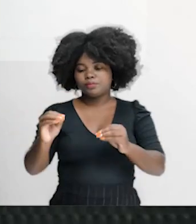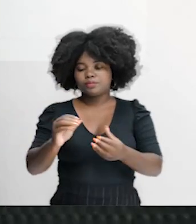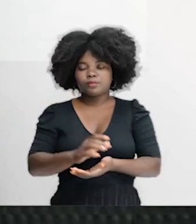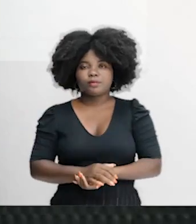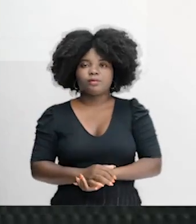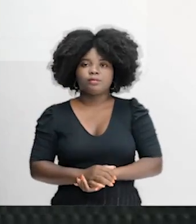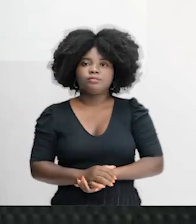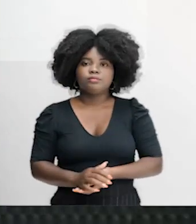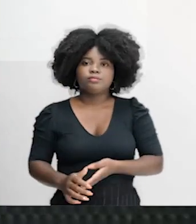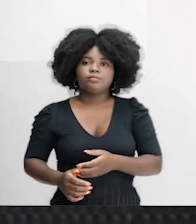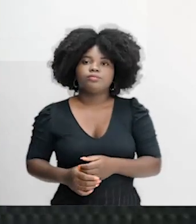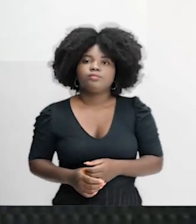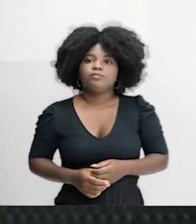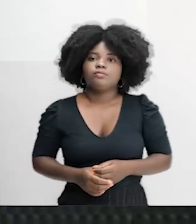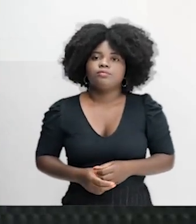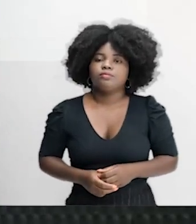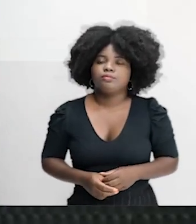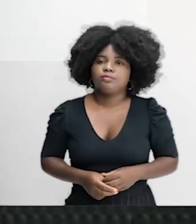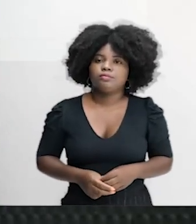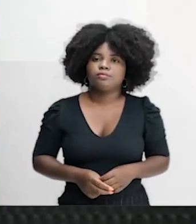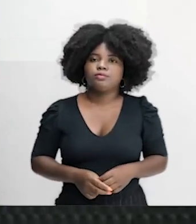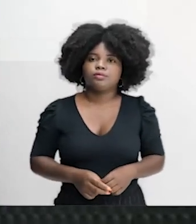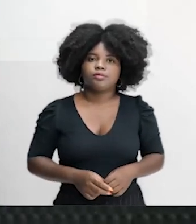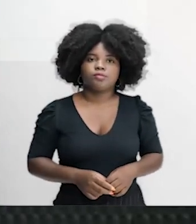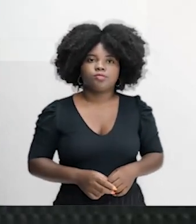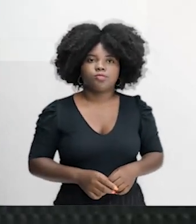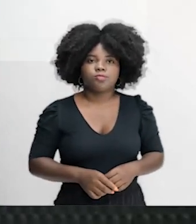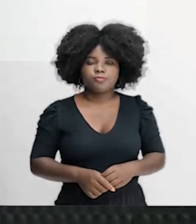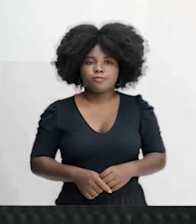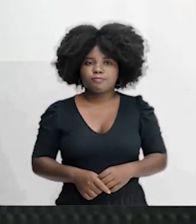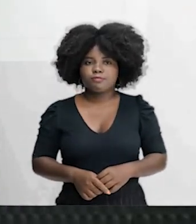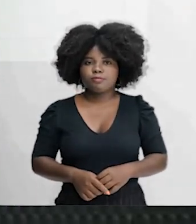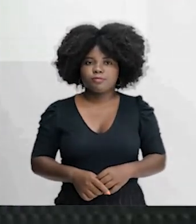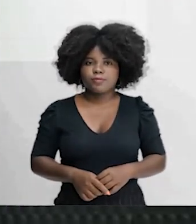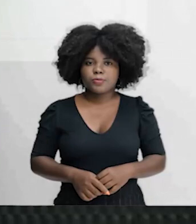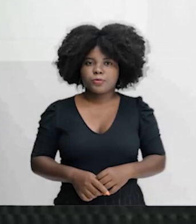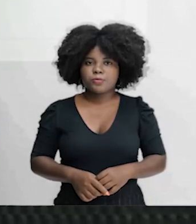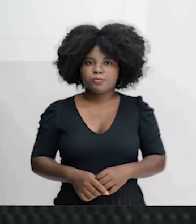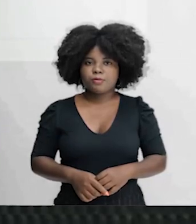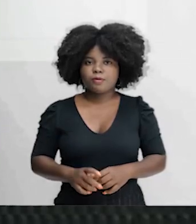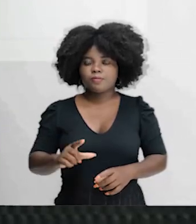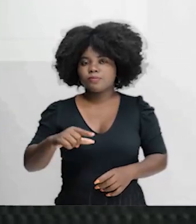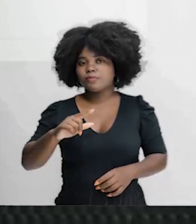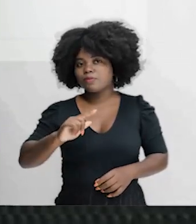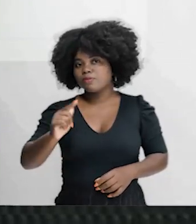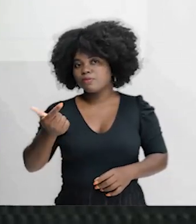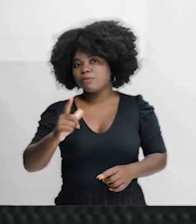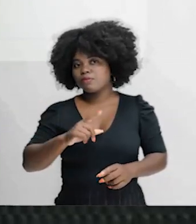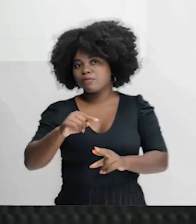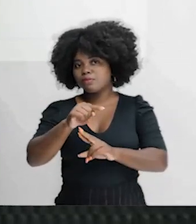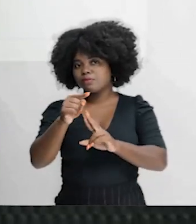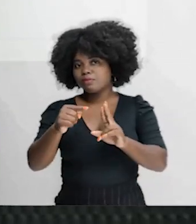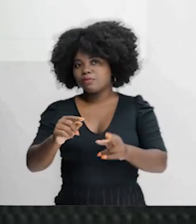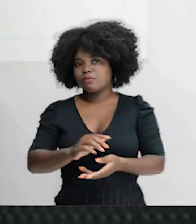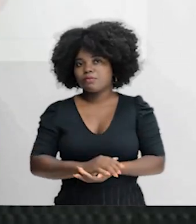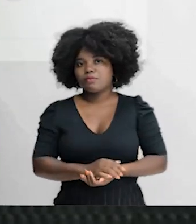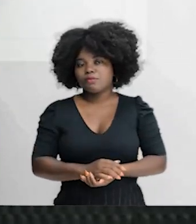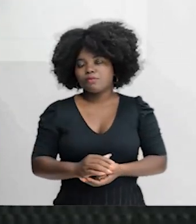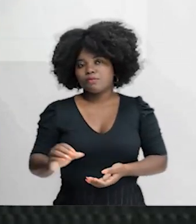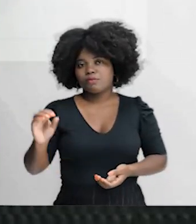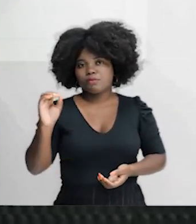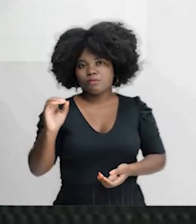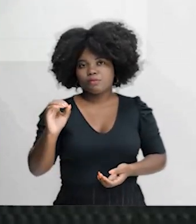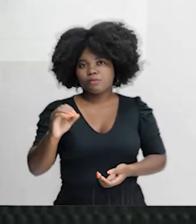vai passar. 3π sobre 2 não tem imagem. Tá? Aí no próximo é π, né? O π aqui é